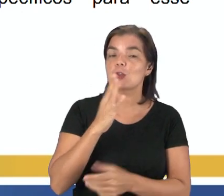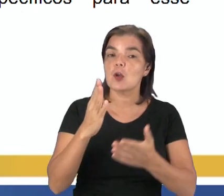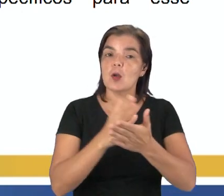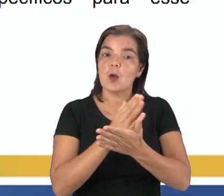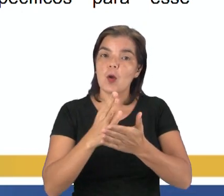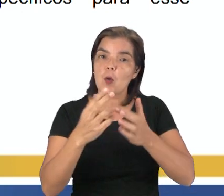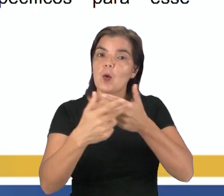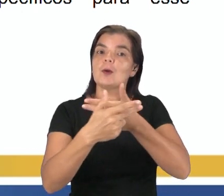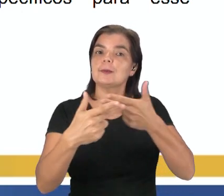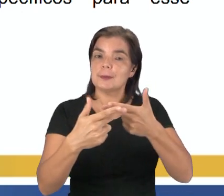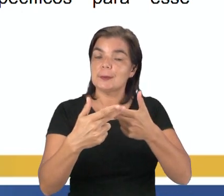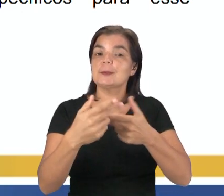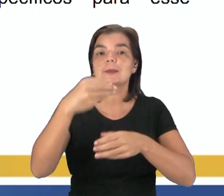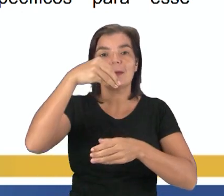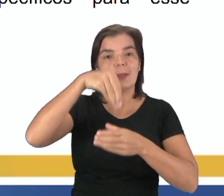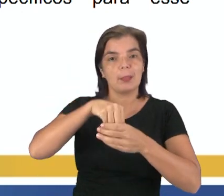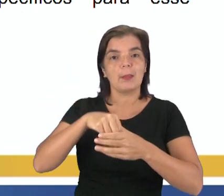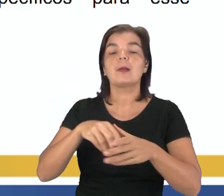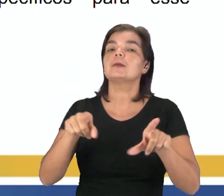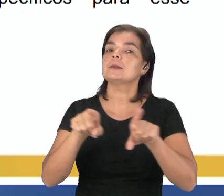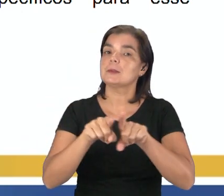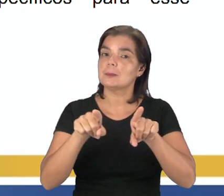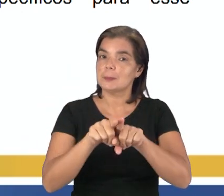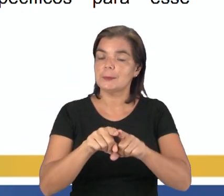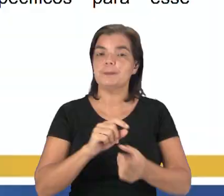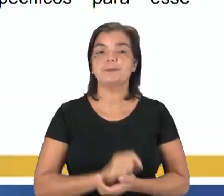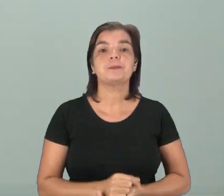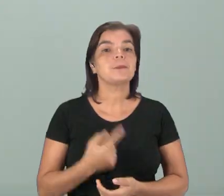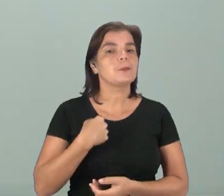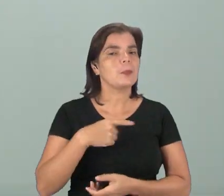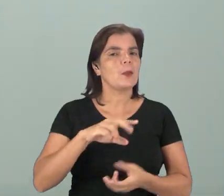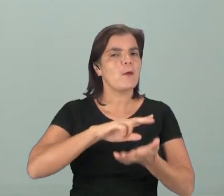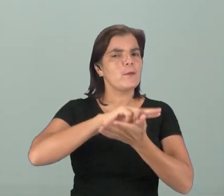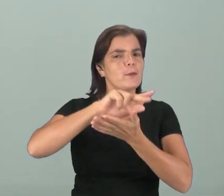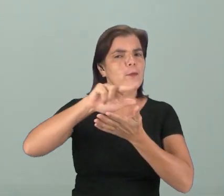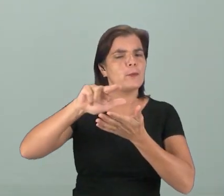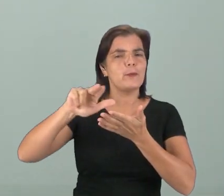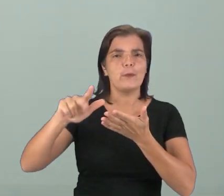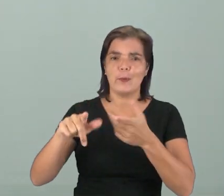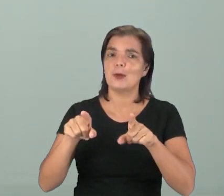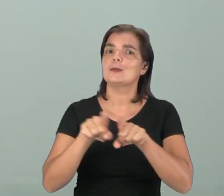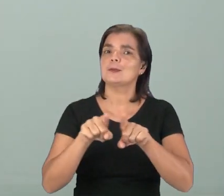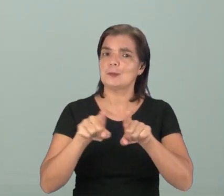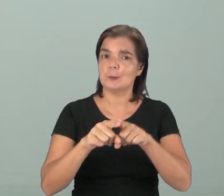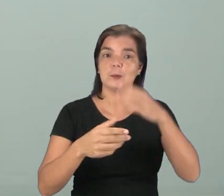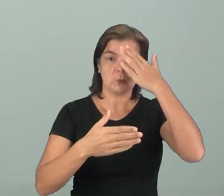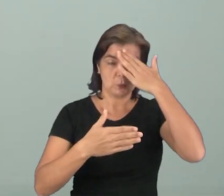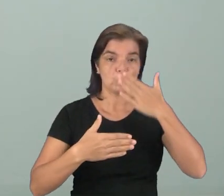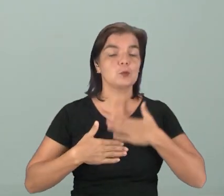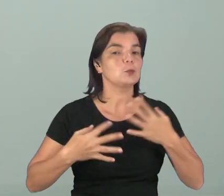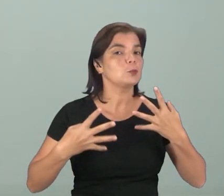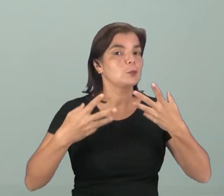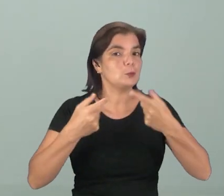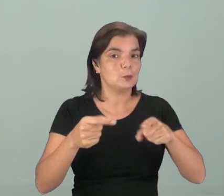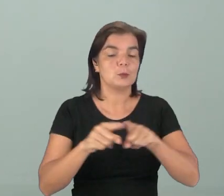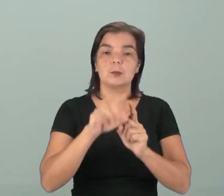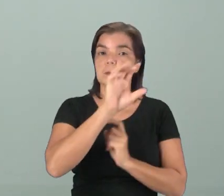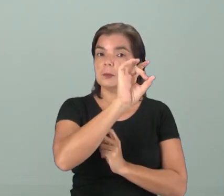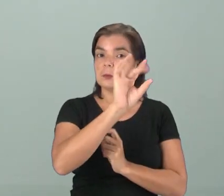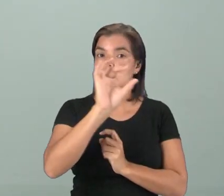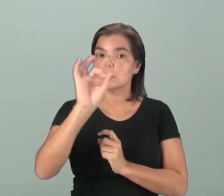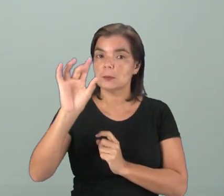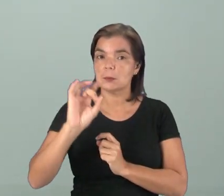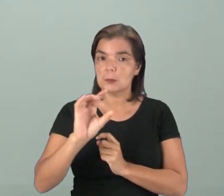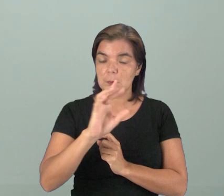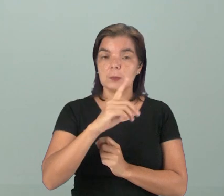parte desses antígenos que estejam tentando invadir o nosso corpo. Então a gente tem milhares de anticorpos no nosso corpo todo, tá? Cada um,